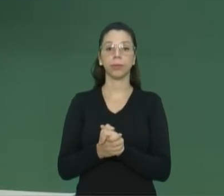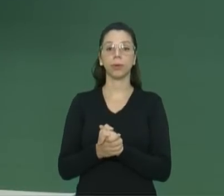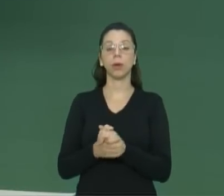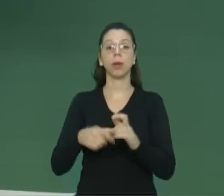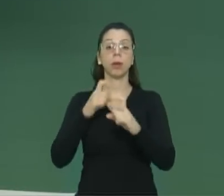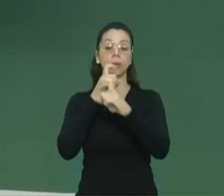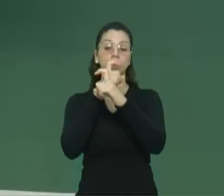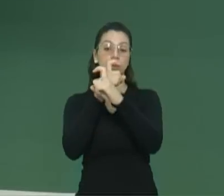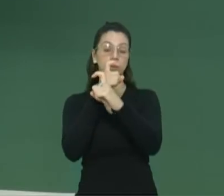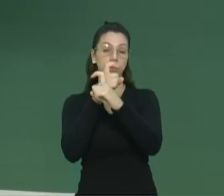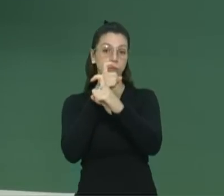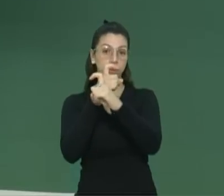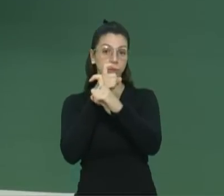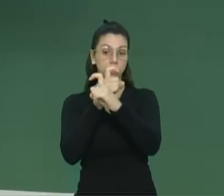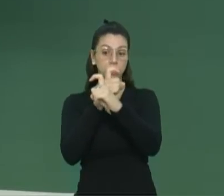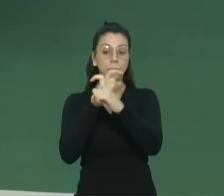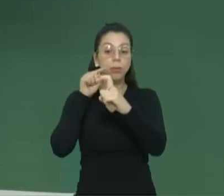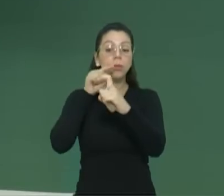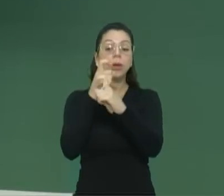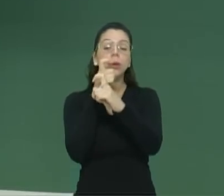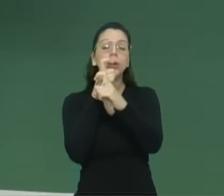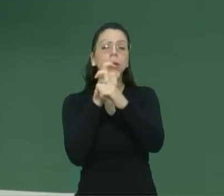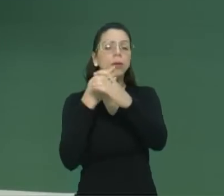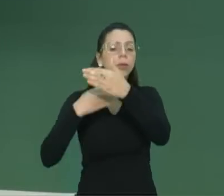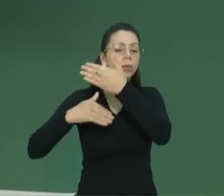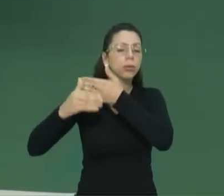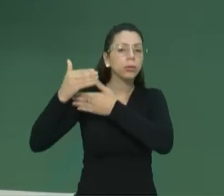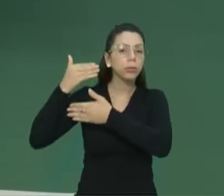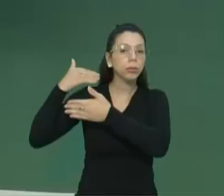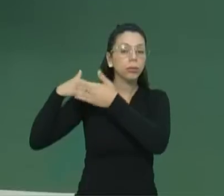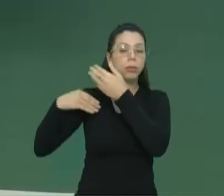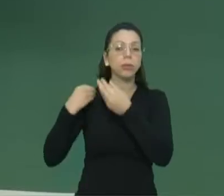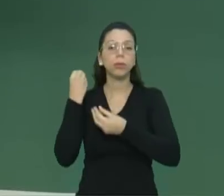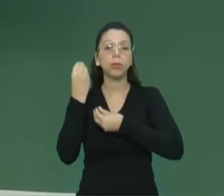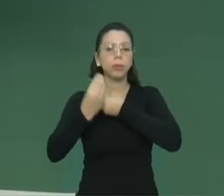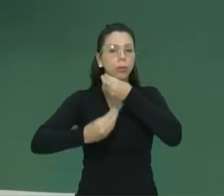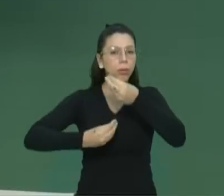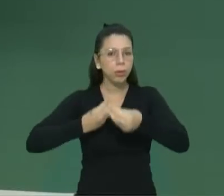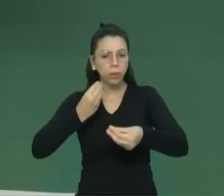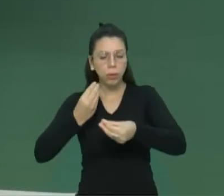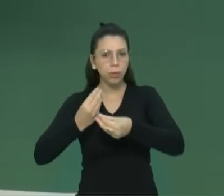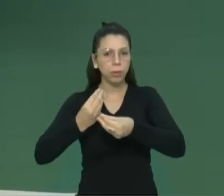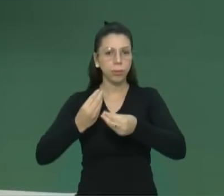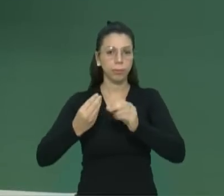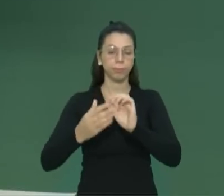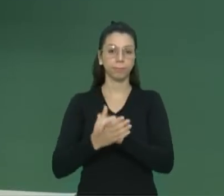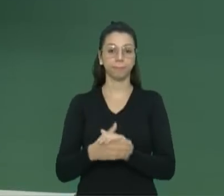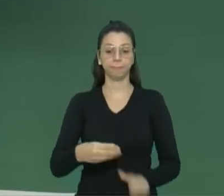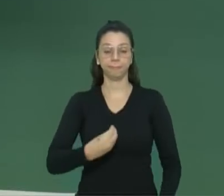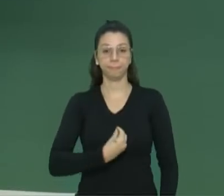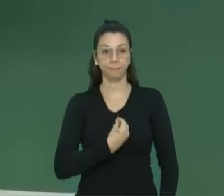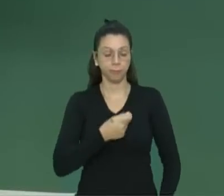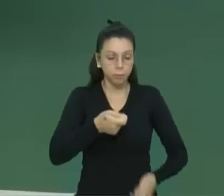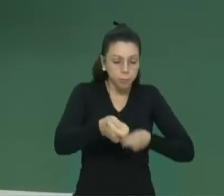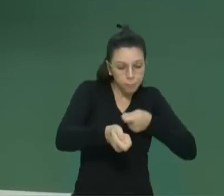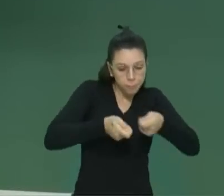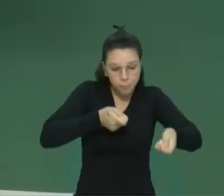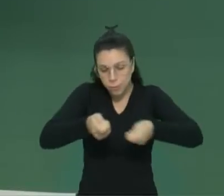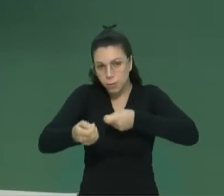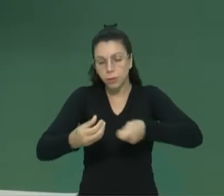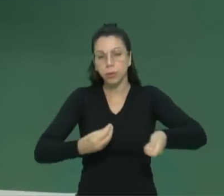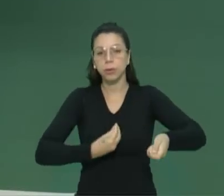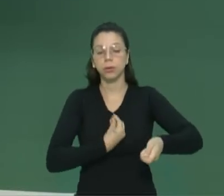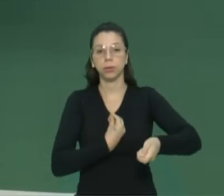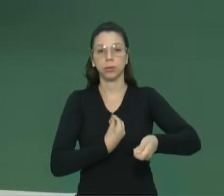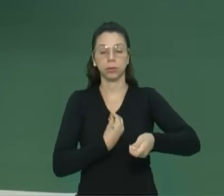nós vimos o exagero dessa condução da vida das pessoas e a invasão do privado.